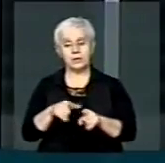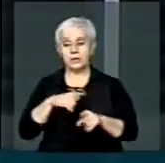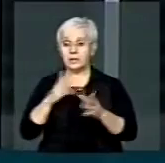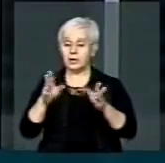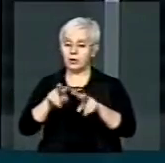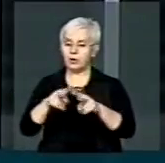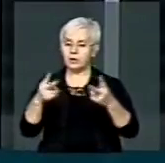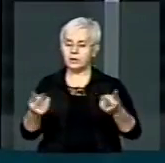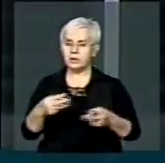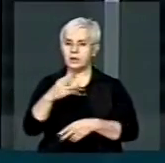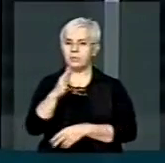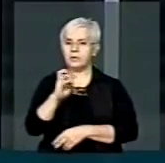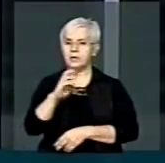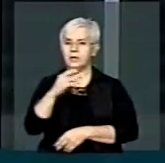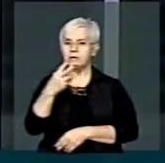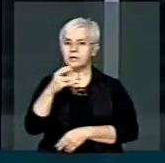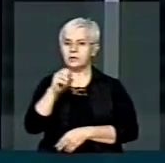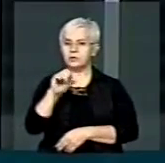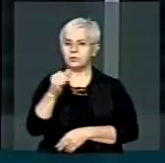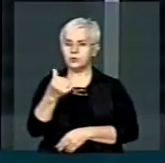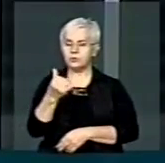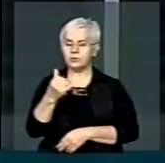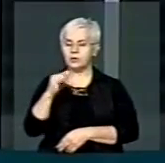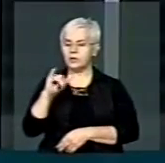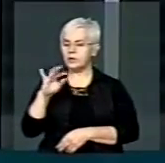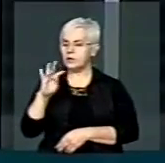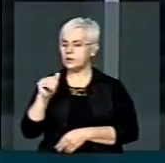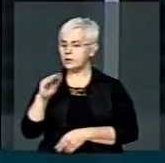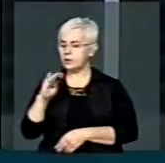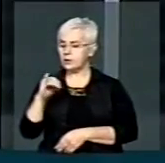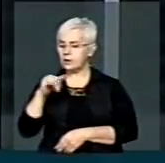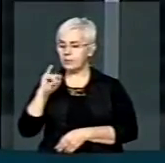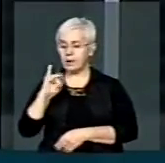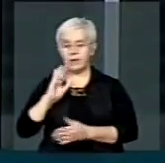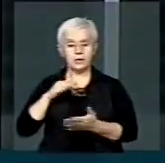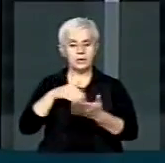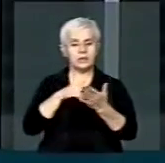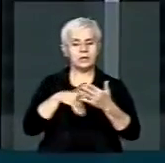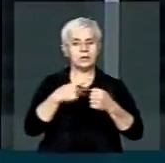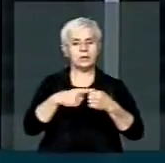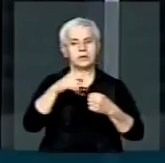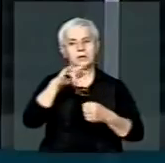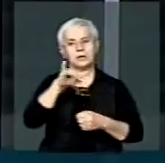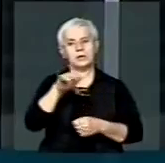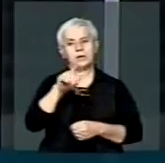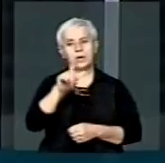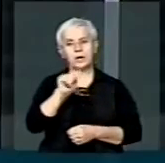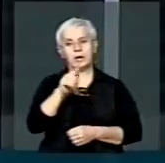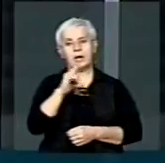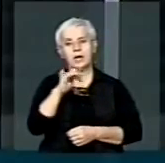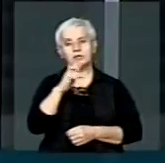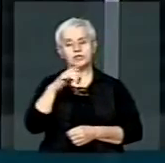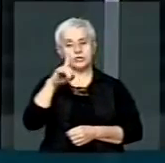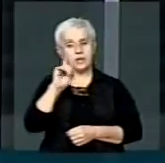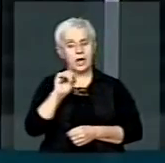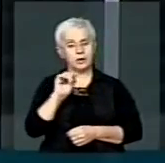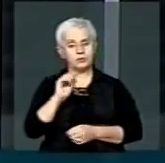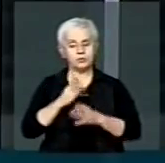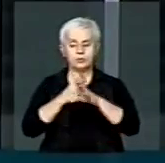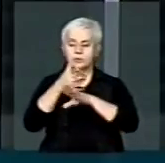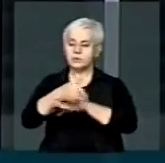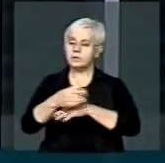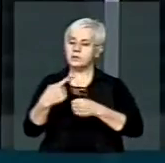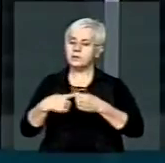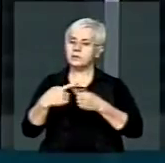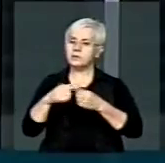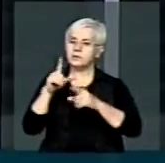duplicando a BR-386 de Itabaí até Lajeado, passando por Estrela, que está